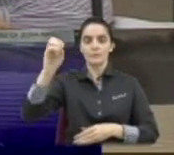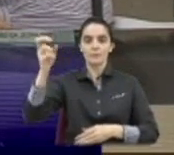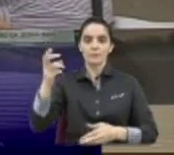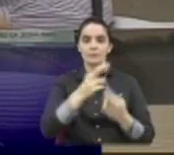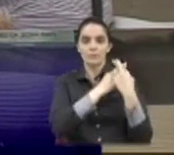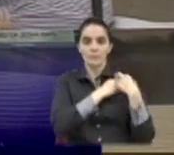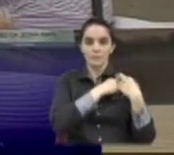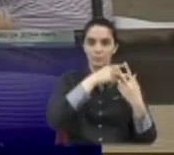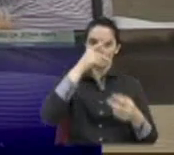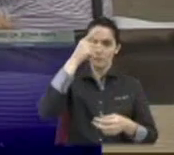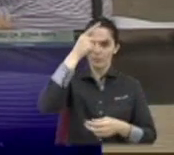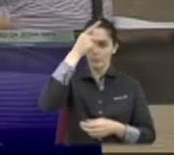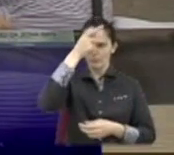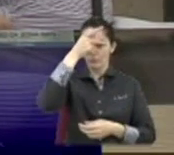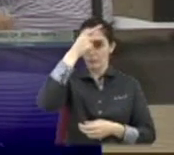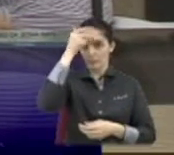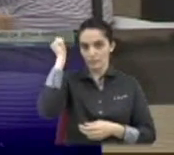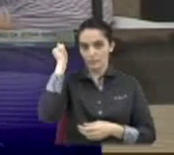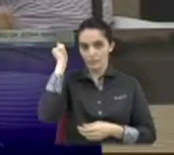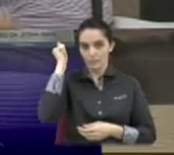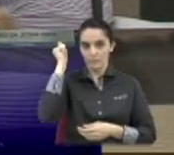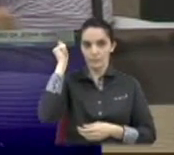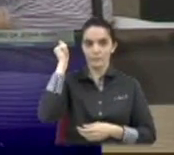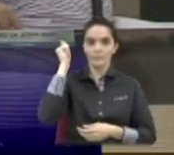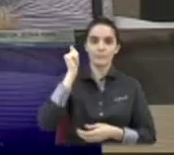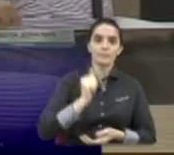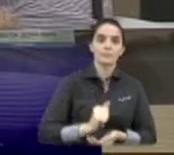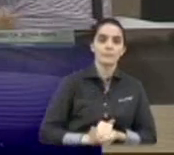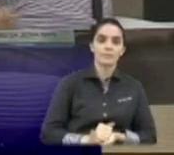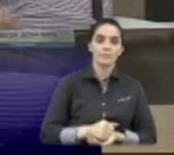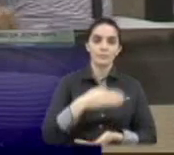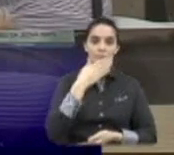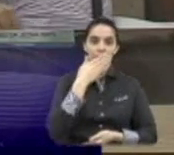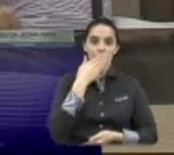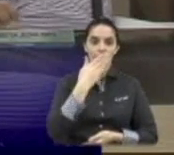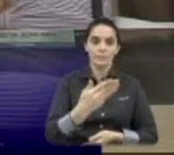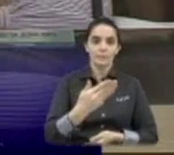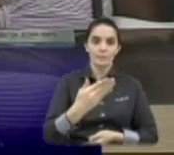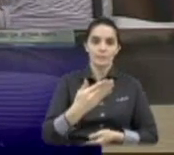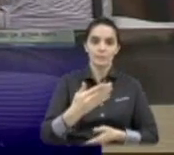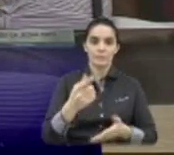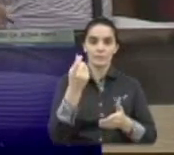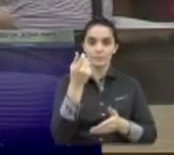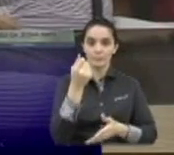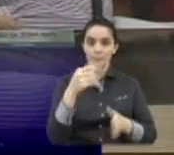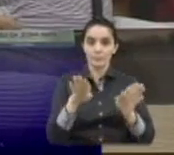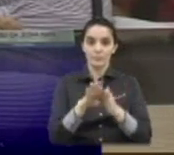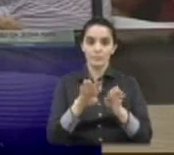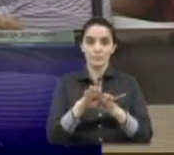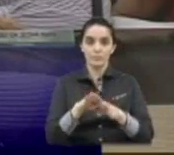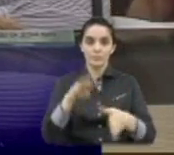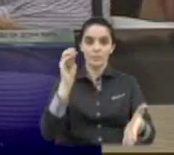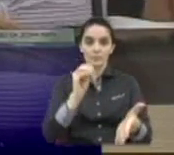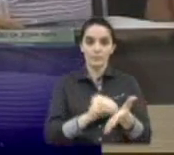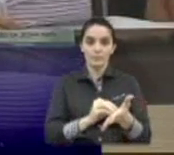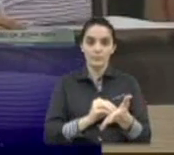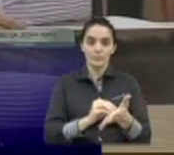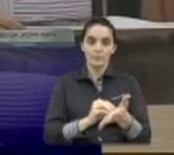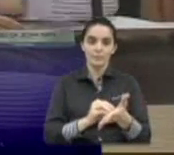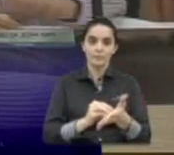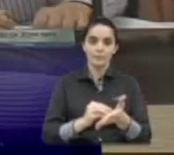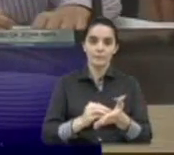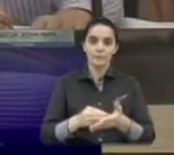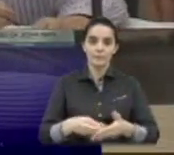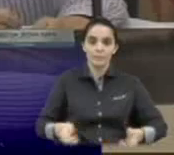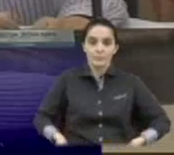209/2015, de autoria do excelentíssimo senhor prefeito municipal, que estima a receita fixa e fixa a despesa do município